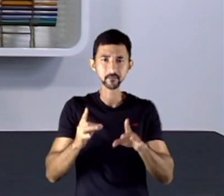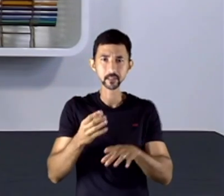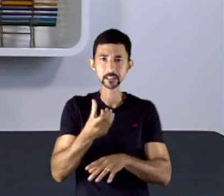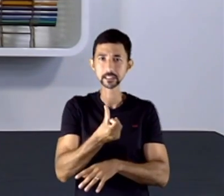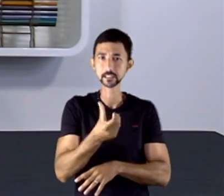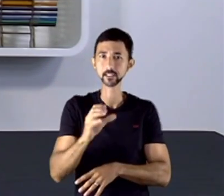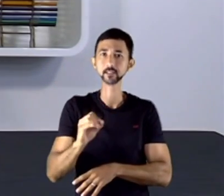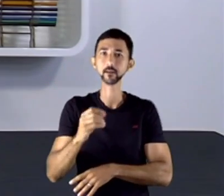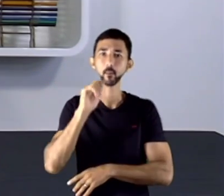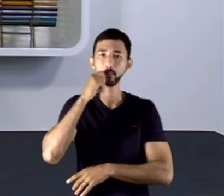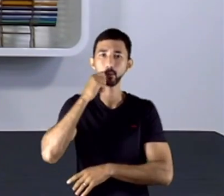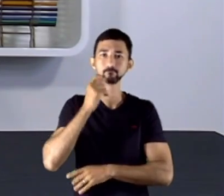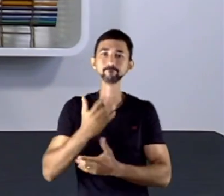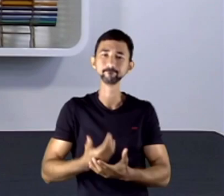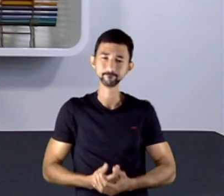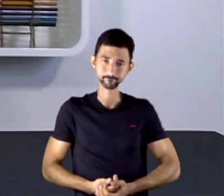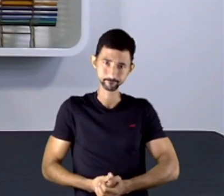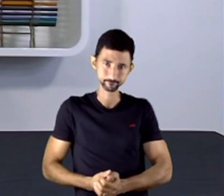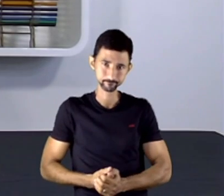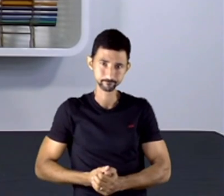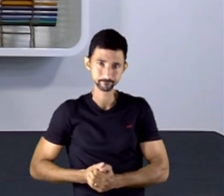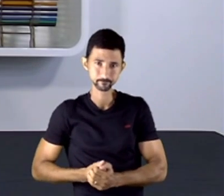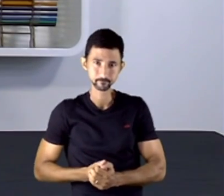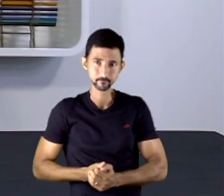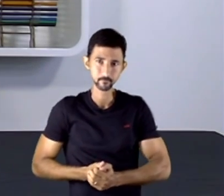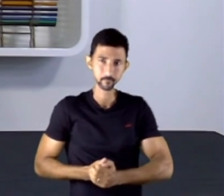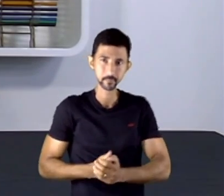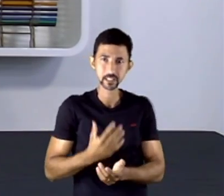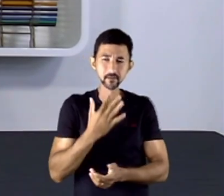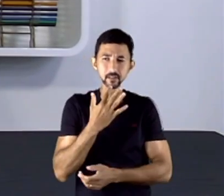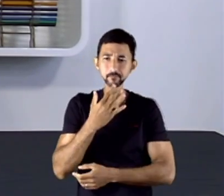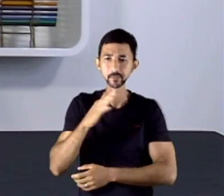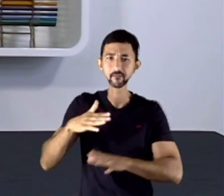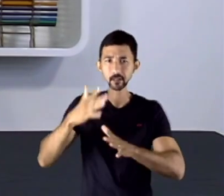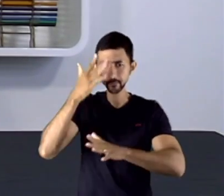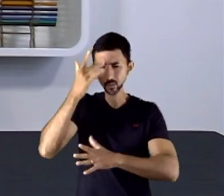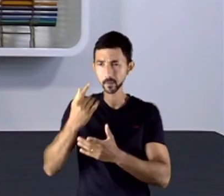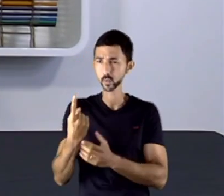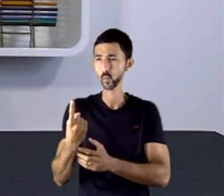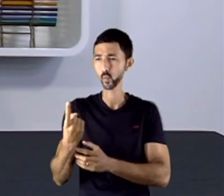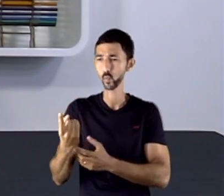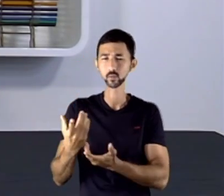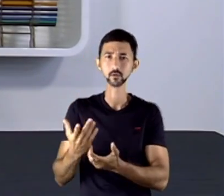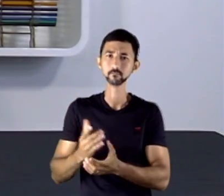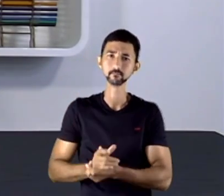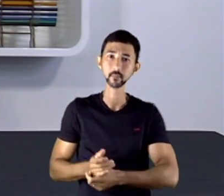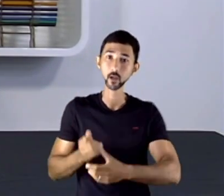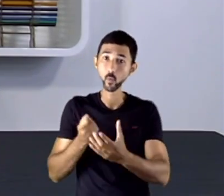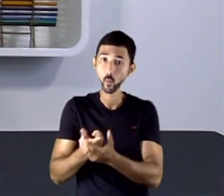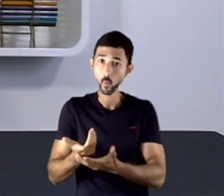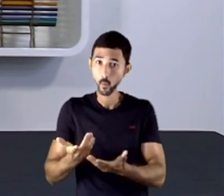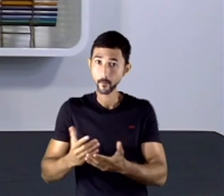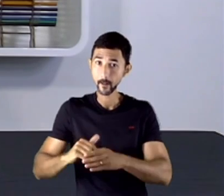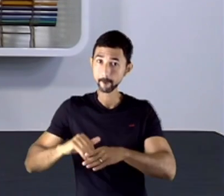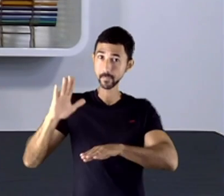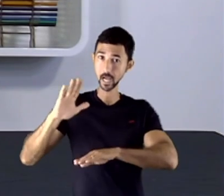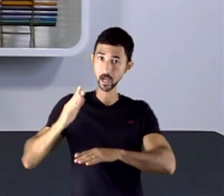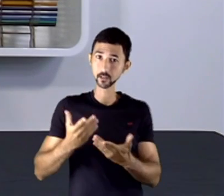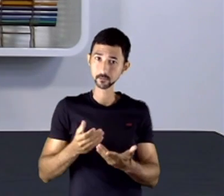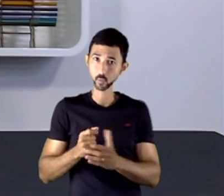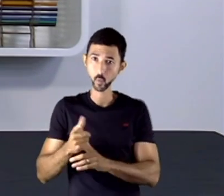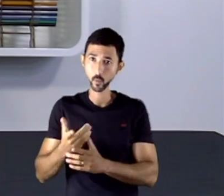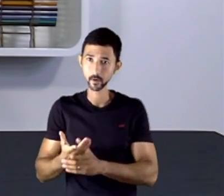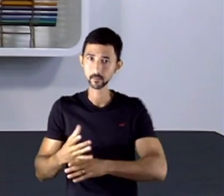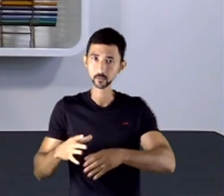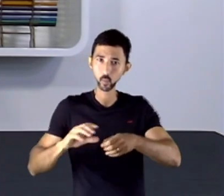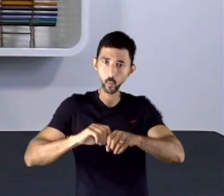60 bombons. Só que aí, geralmente, a pessoa não pede só um bombom. Então, ele já resolveu embalar em